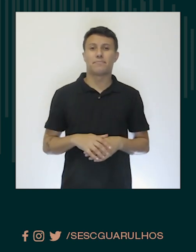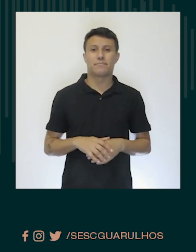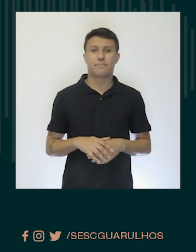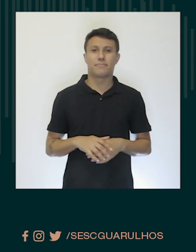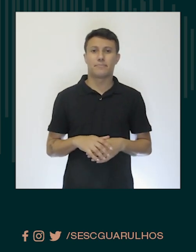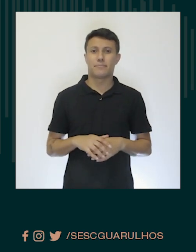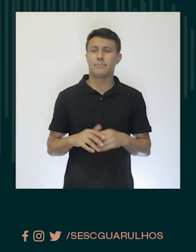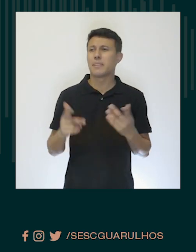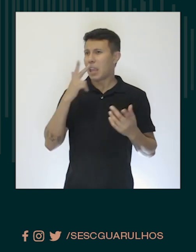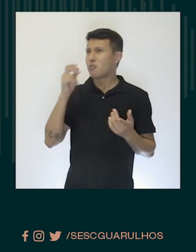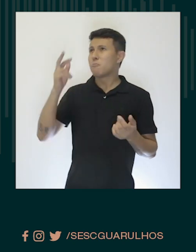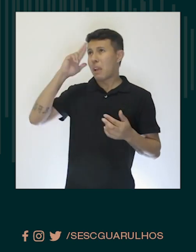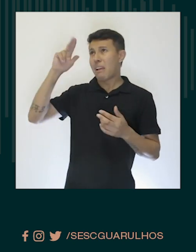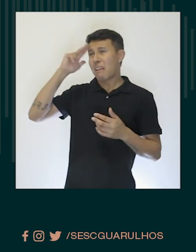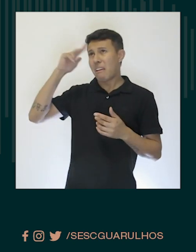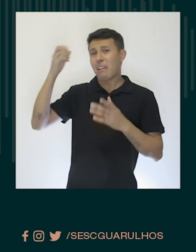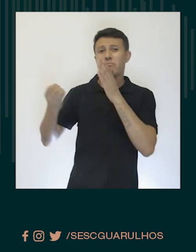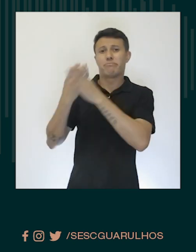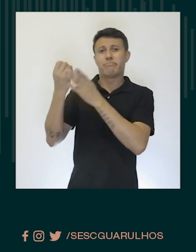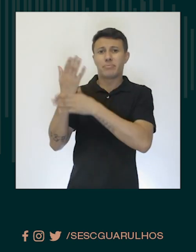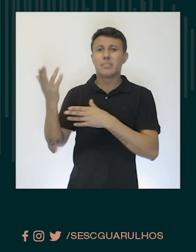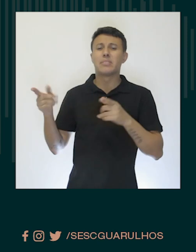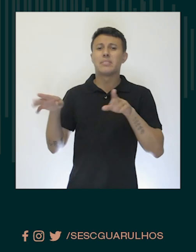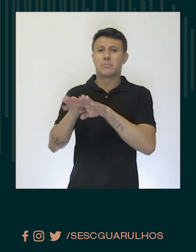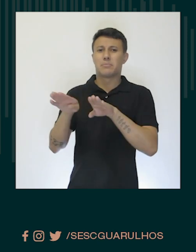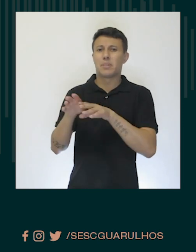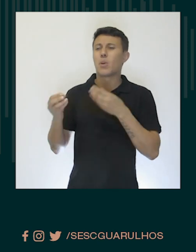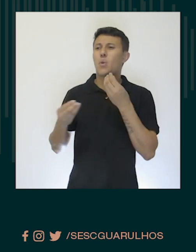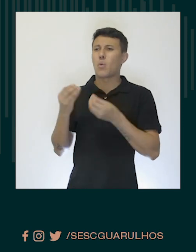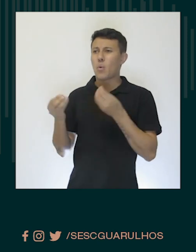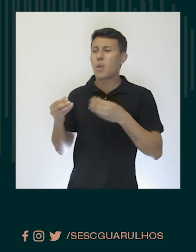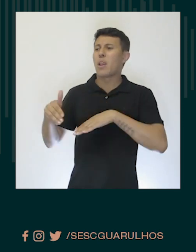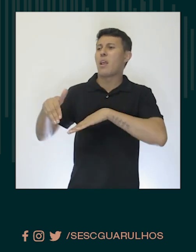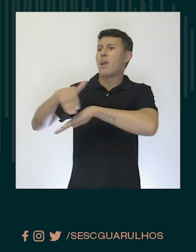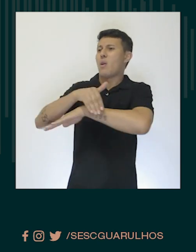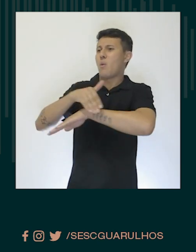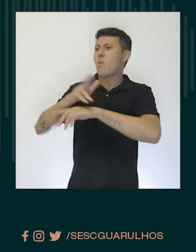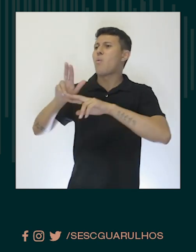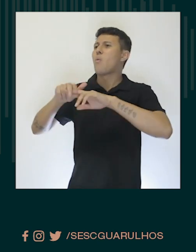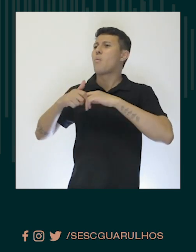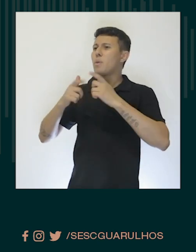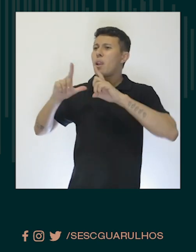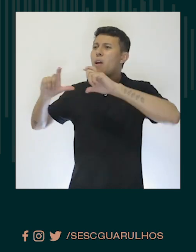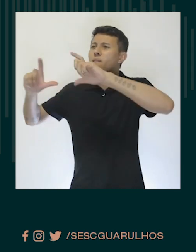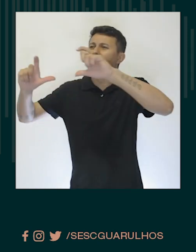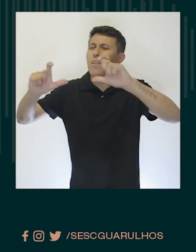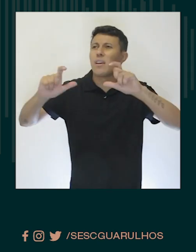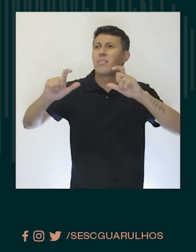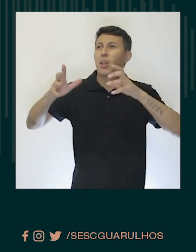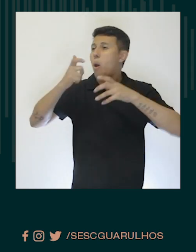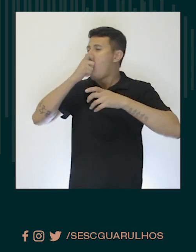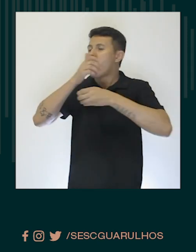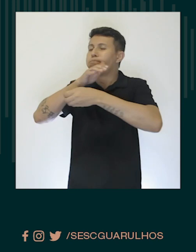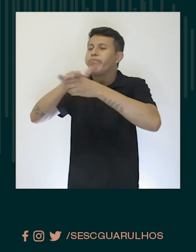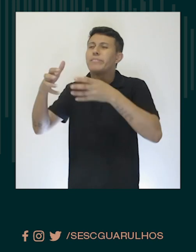Para a criação, assim, o Moa falou, né? Ele é muito da rua, ele é das aglomerações, assim. De repente,